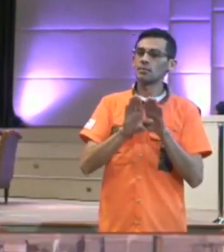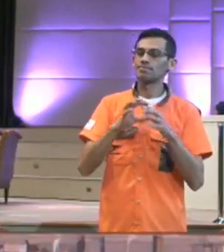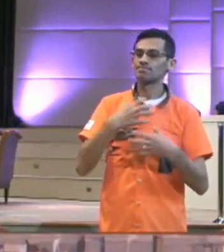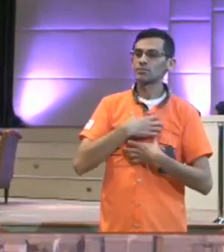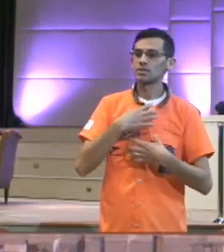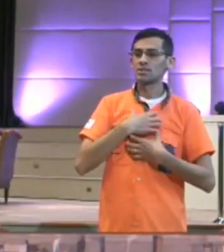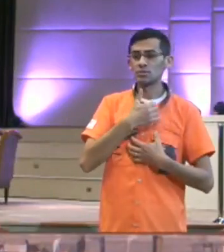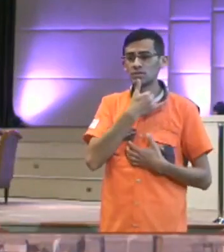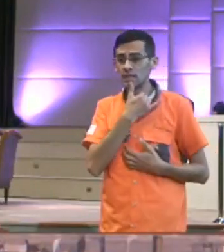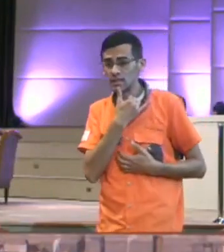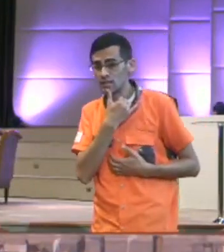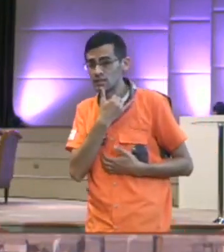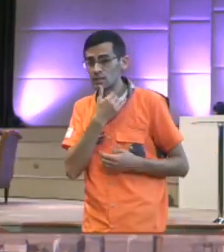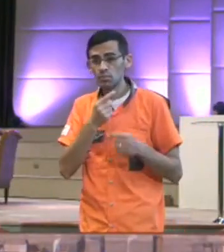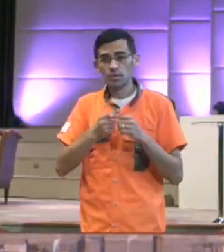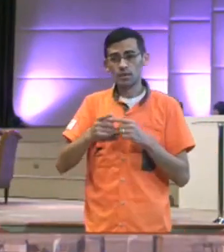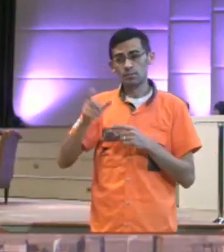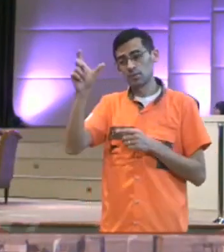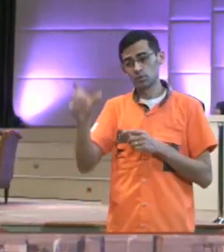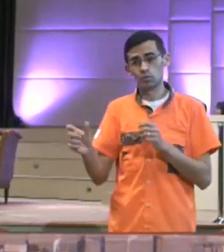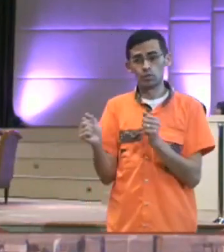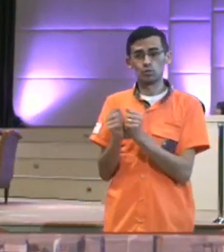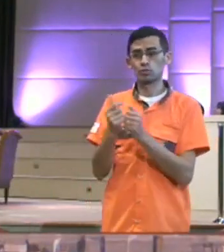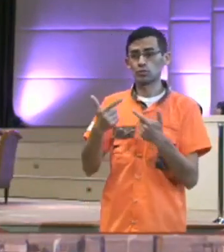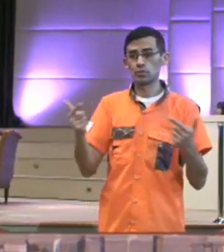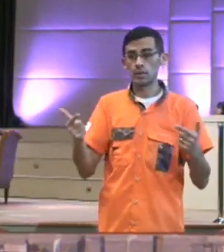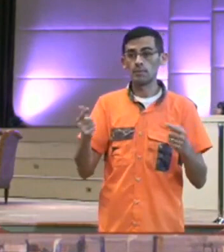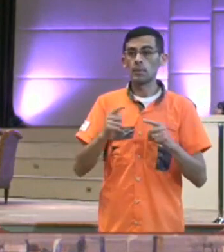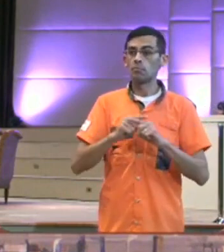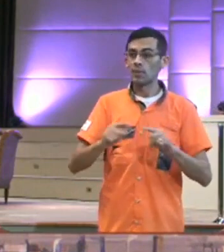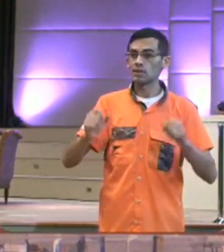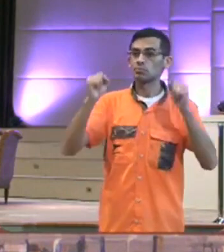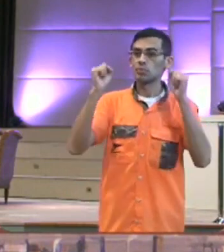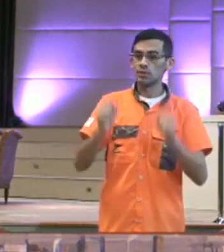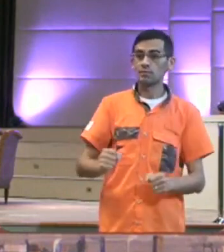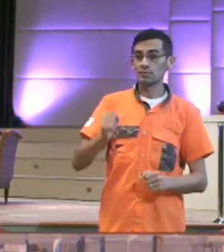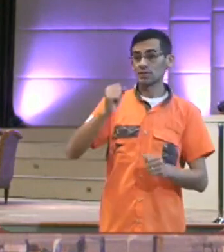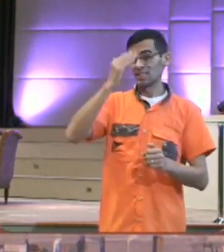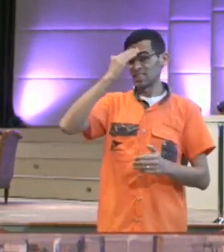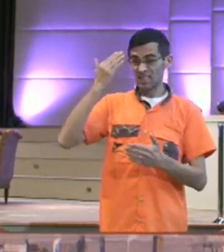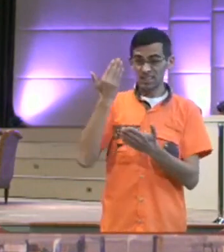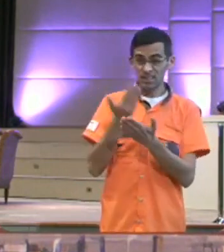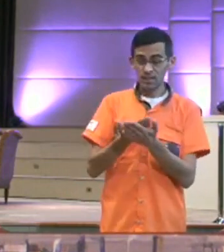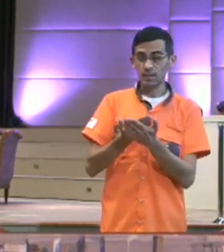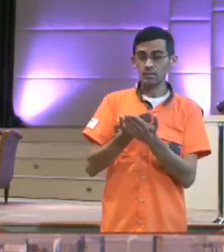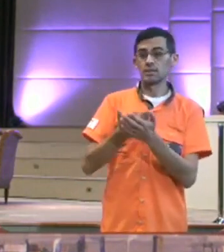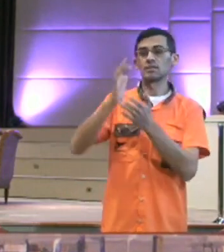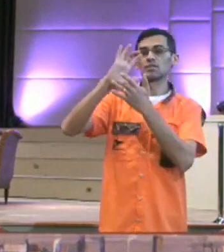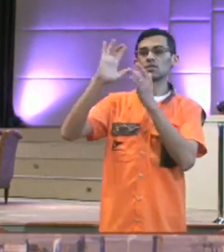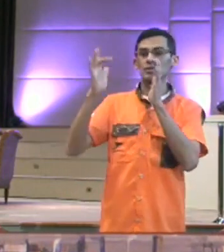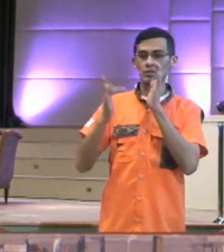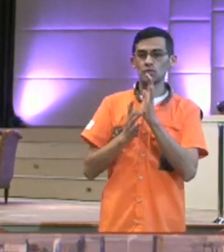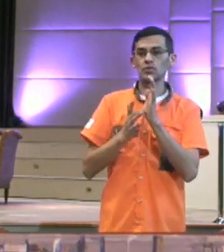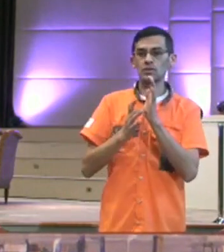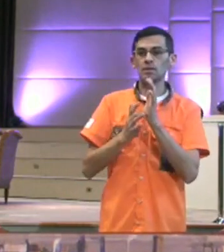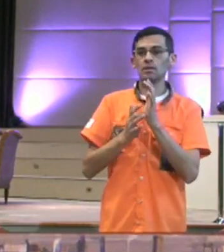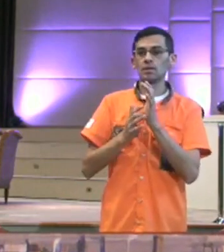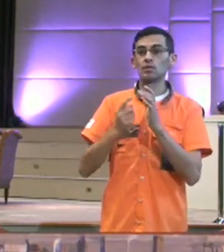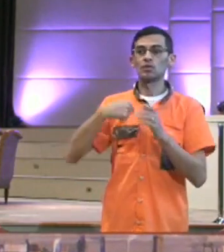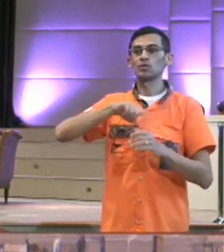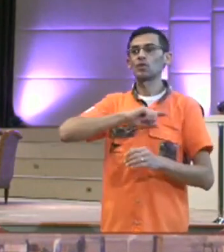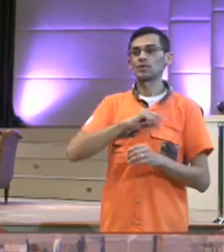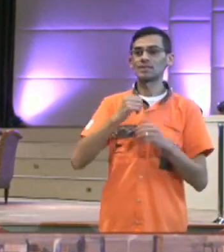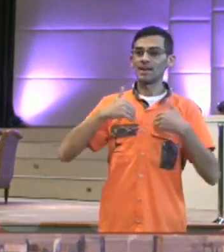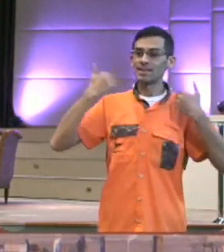sentir a tristeza de não ter mais a companhia direta, mas se você crê naquilo que cremos, então é hora da